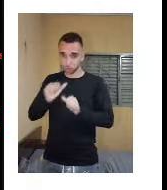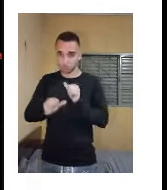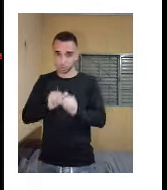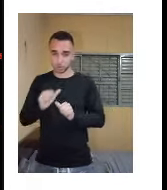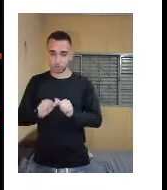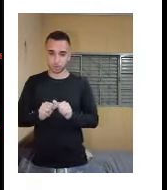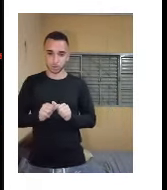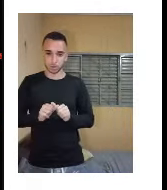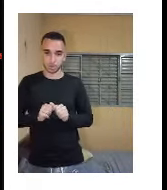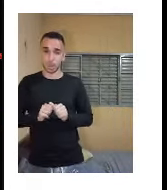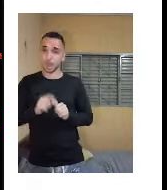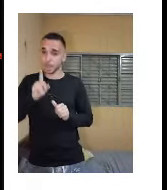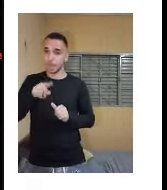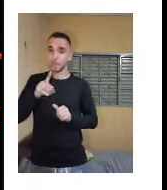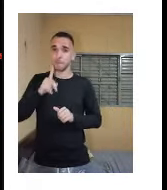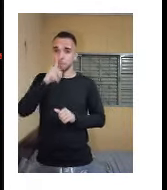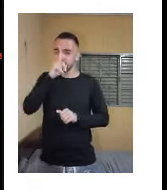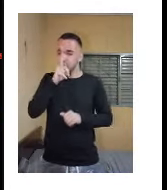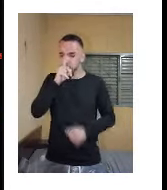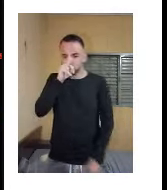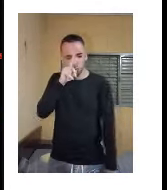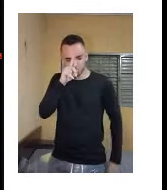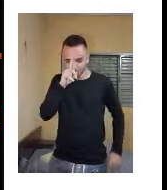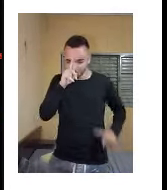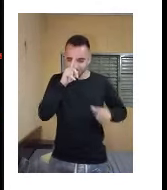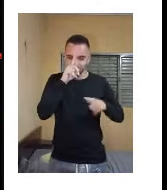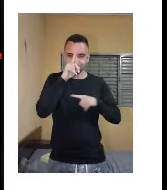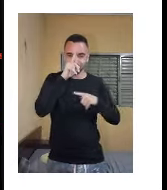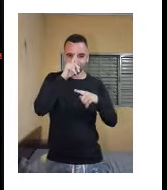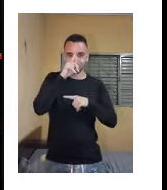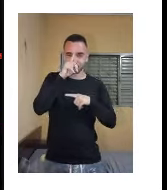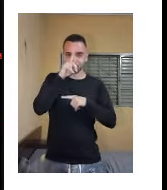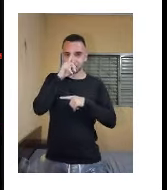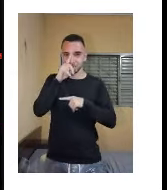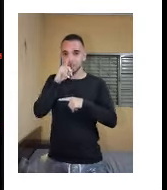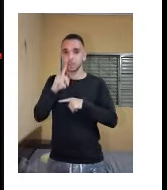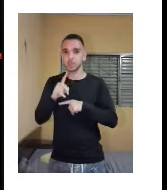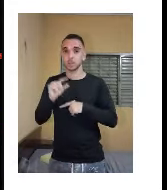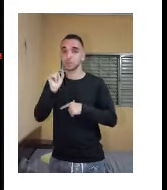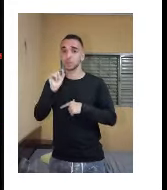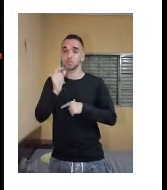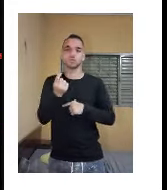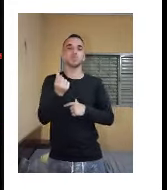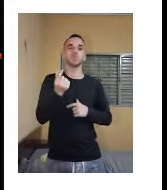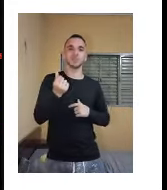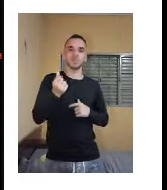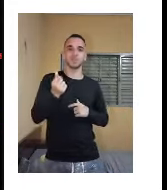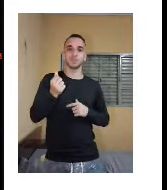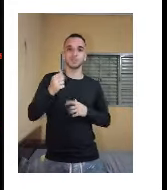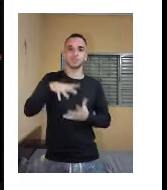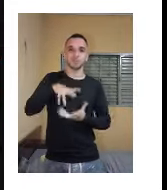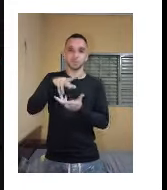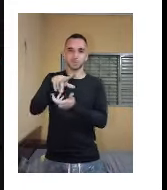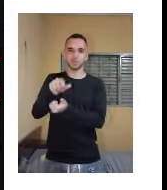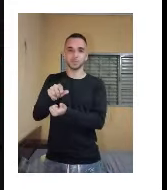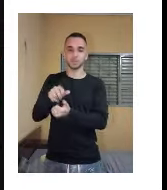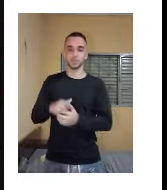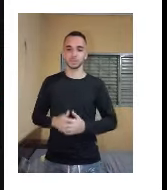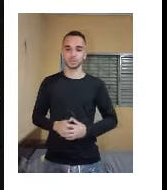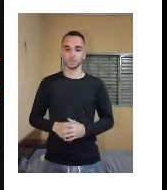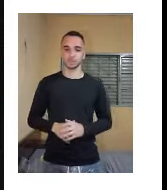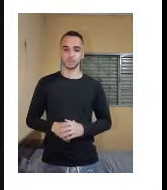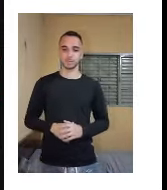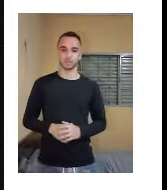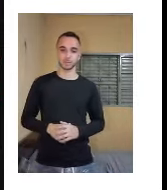uma ameaça, é a primeira ameaça na economia global. E aí é fundamental a gente trazer